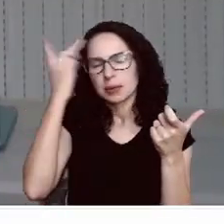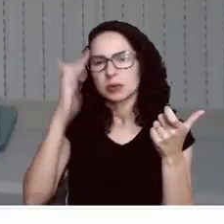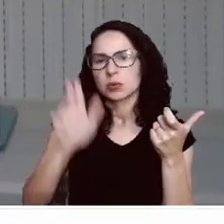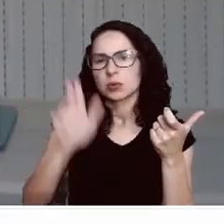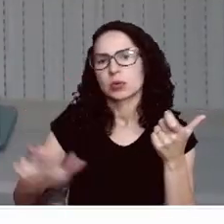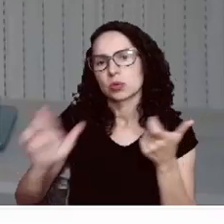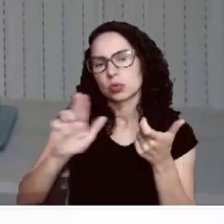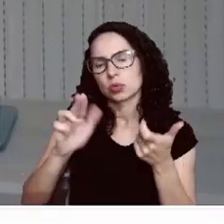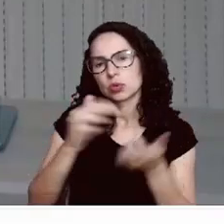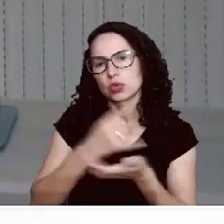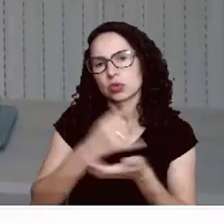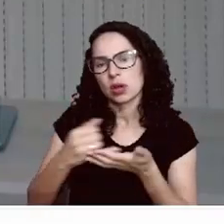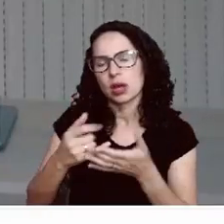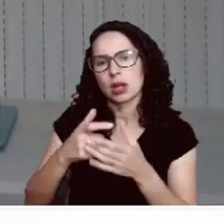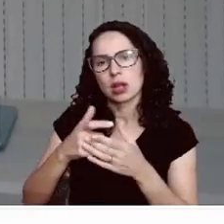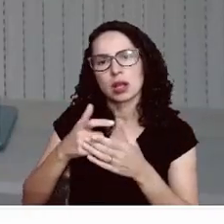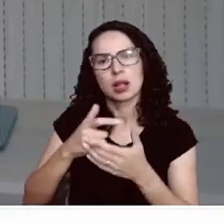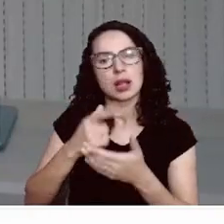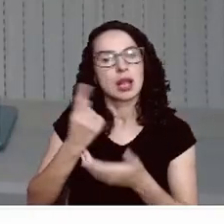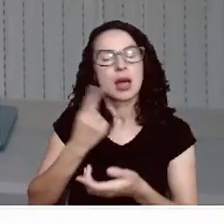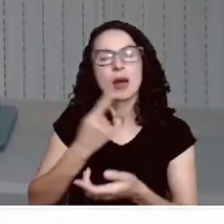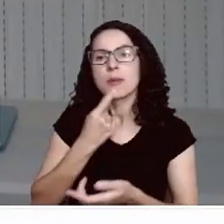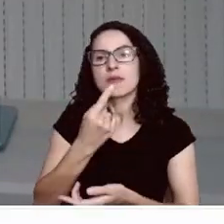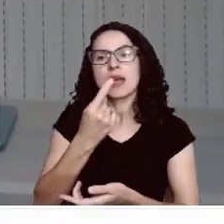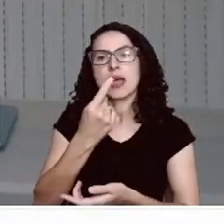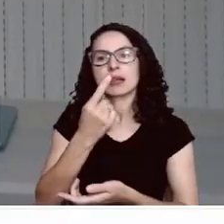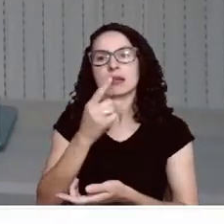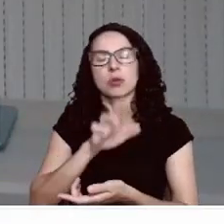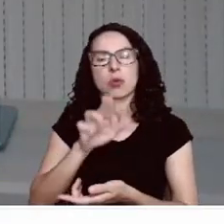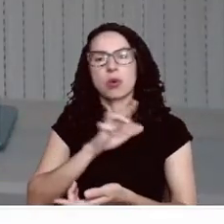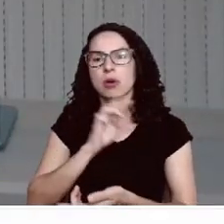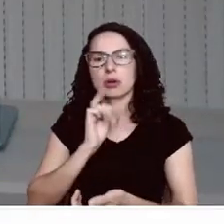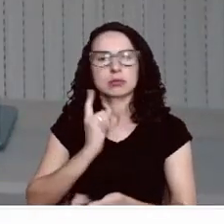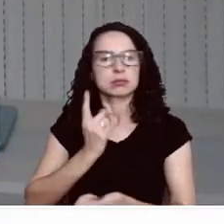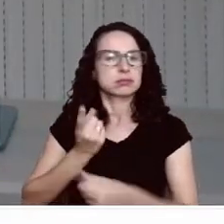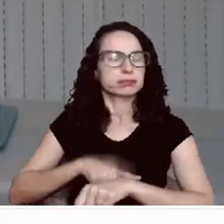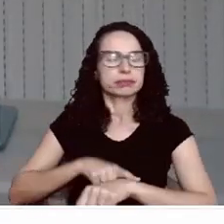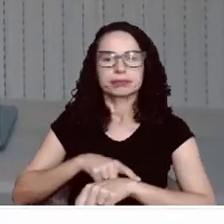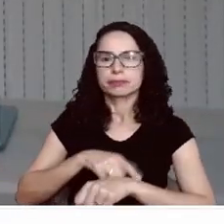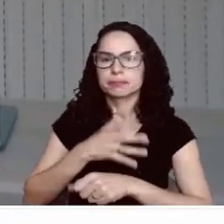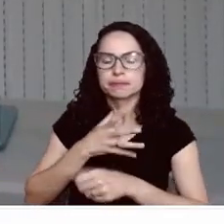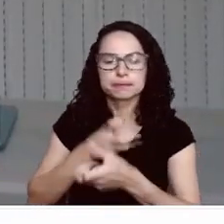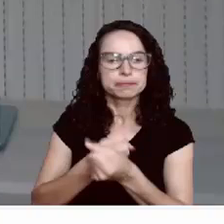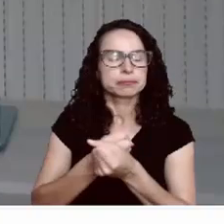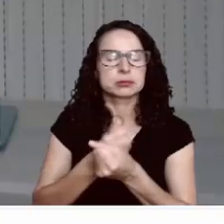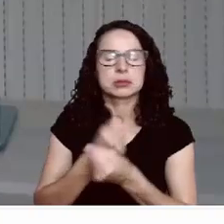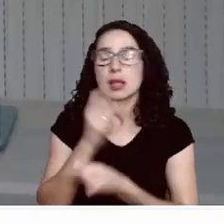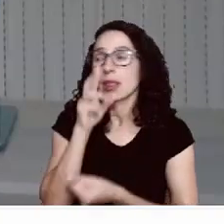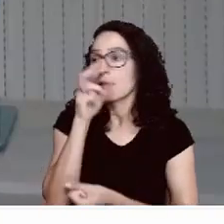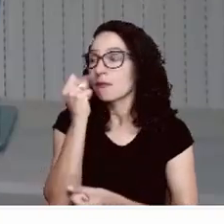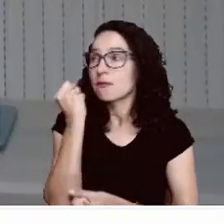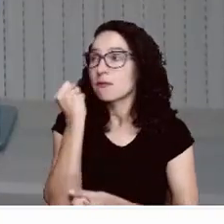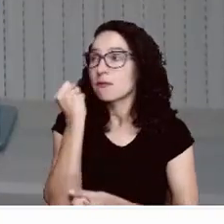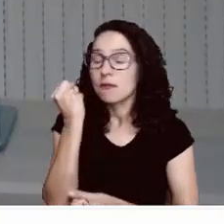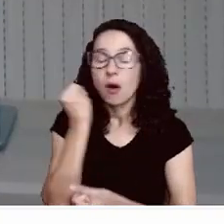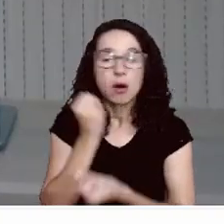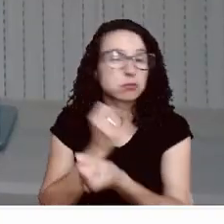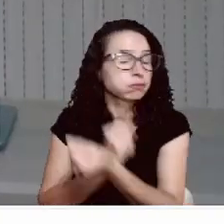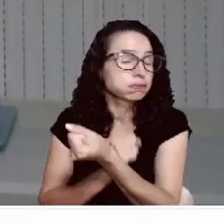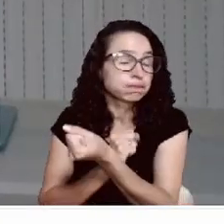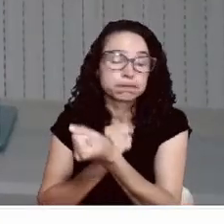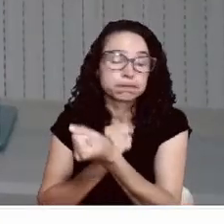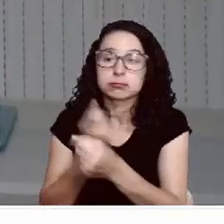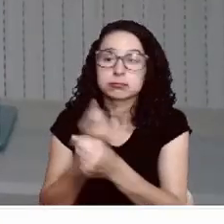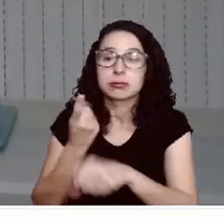torna dependente no primeiro uso, no primeiro dia. É uma droga tão potente que em grande parte dos